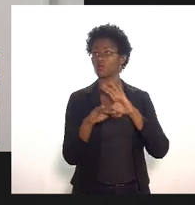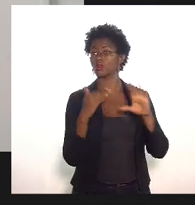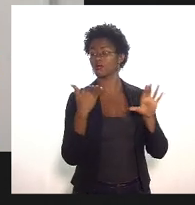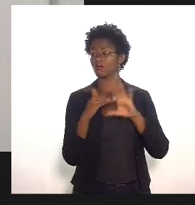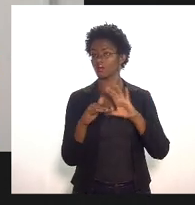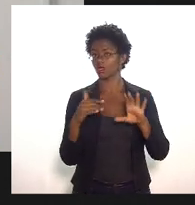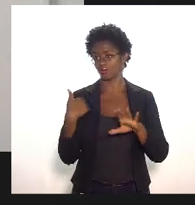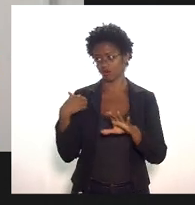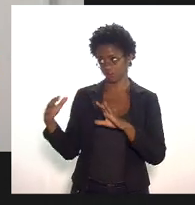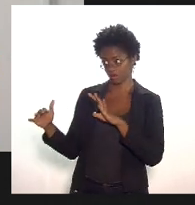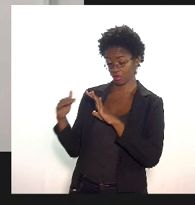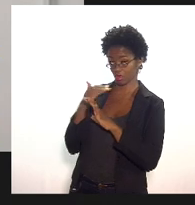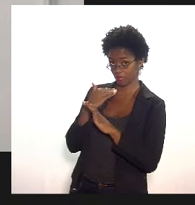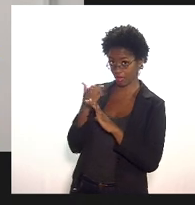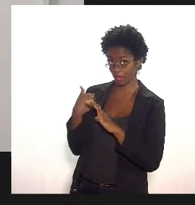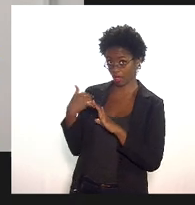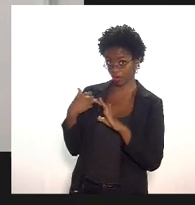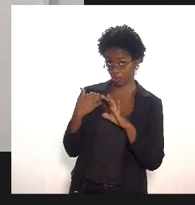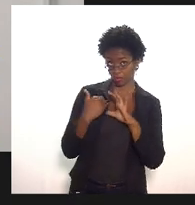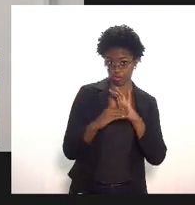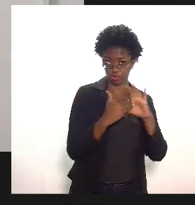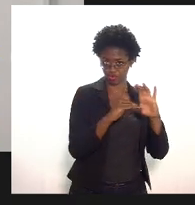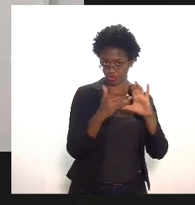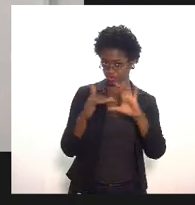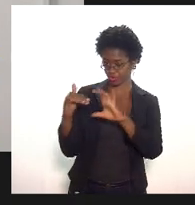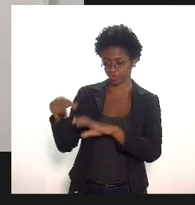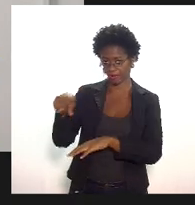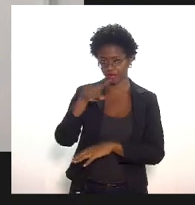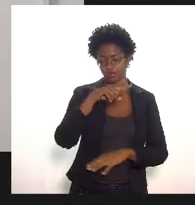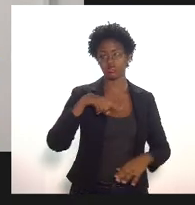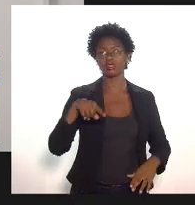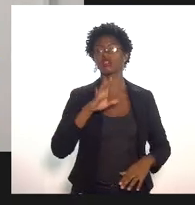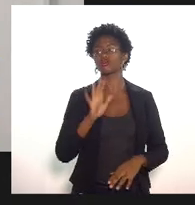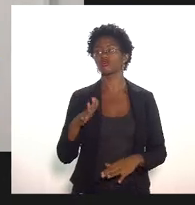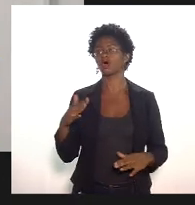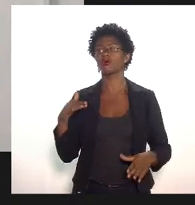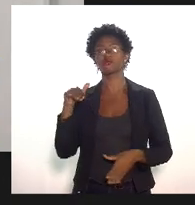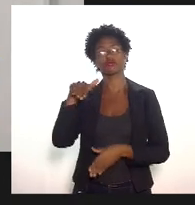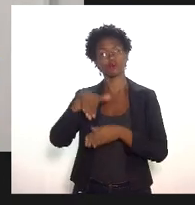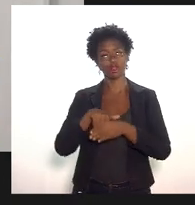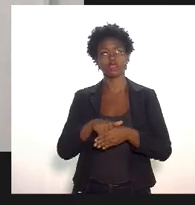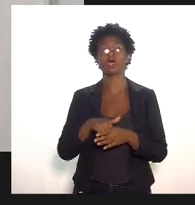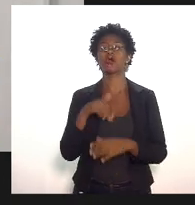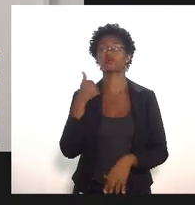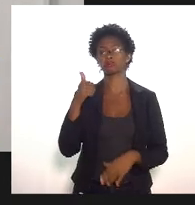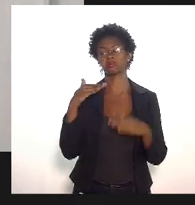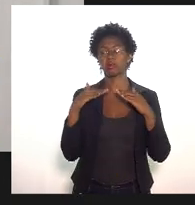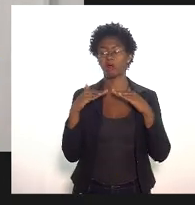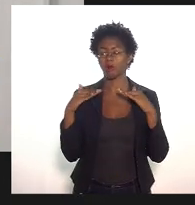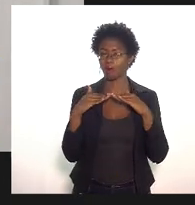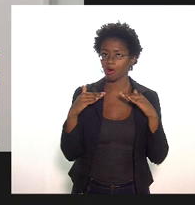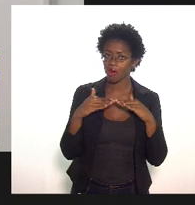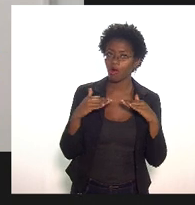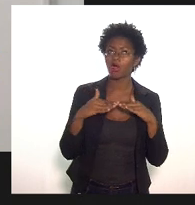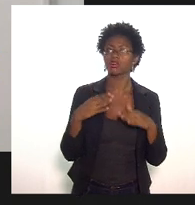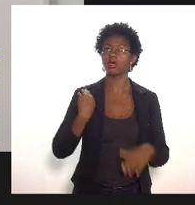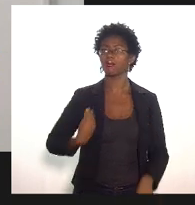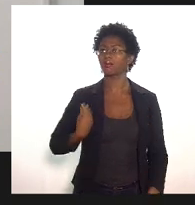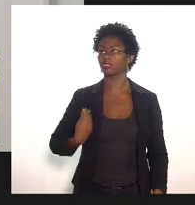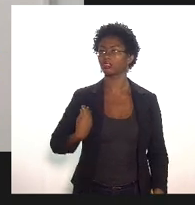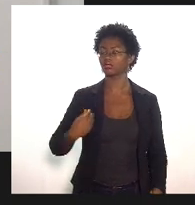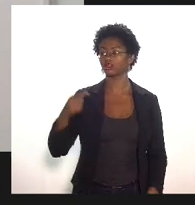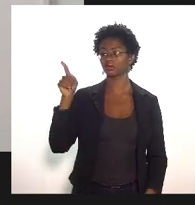recebi, já foi até pontuado, já foi votado favoravelmente, a participação do senhor